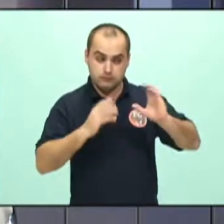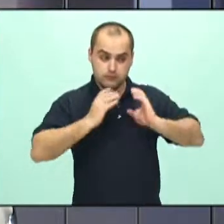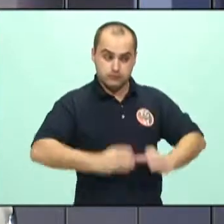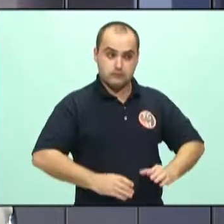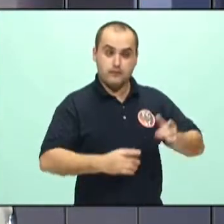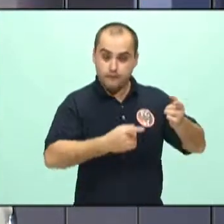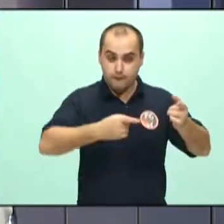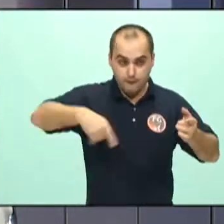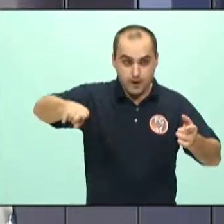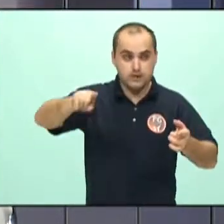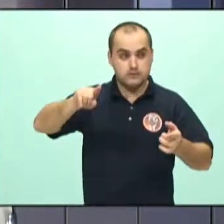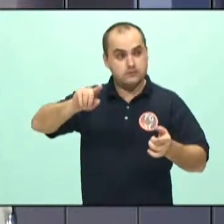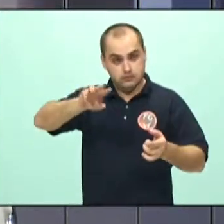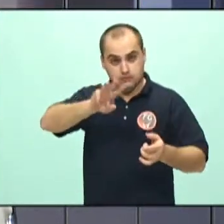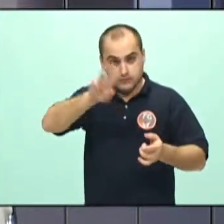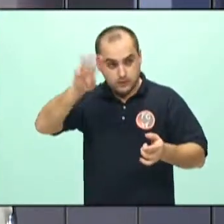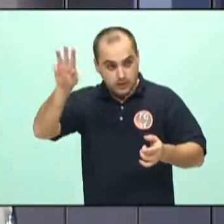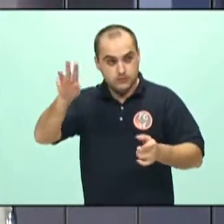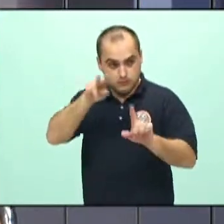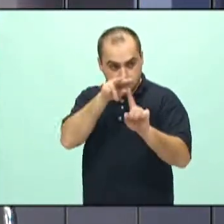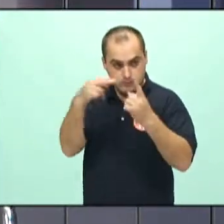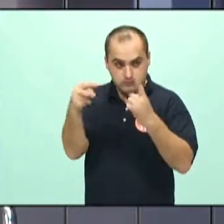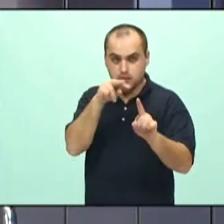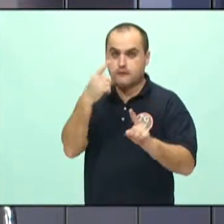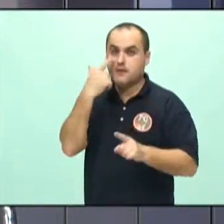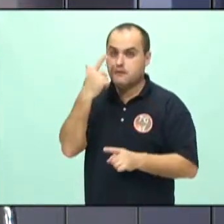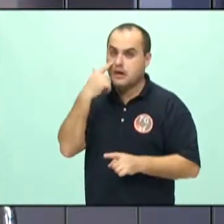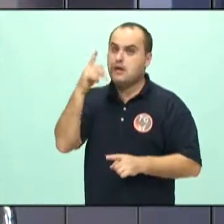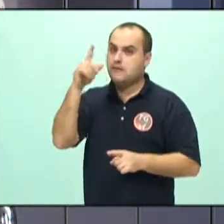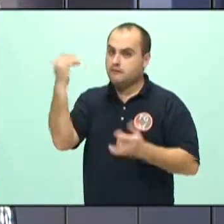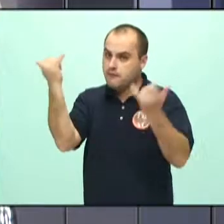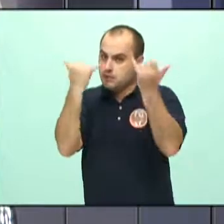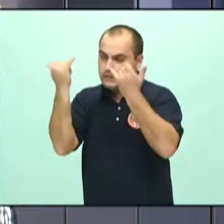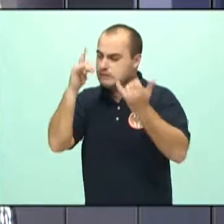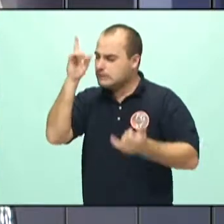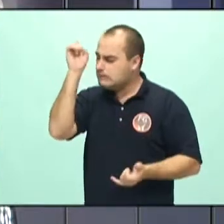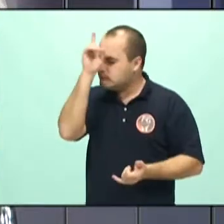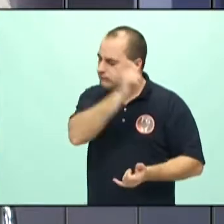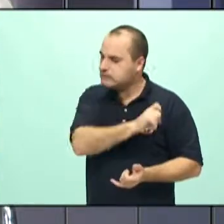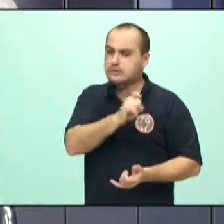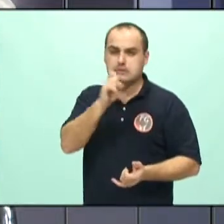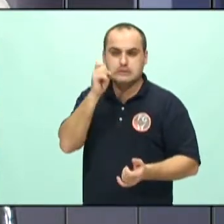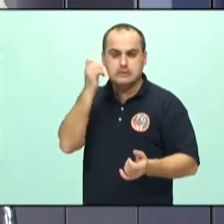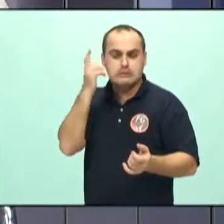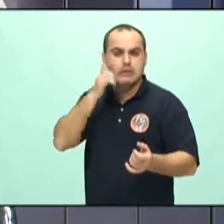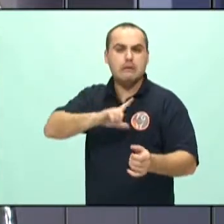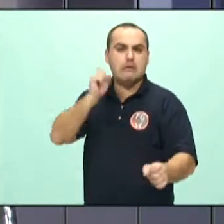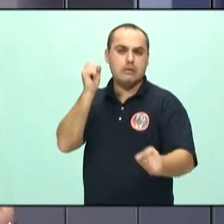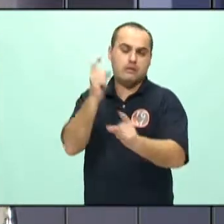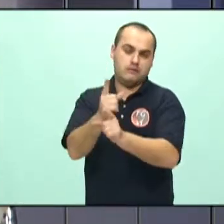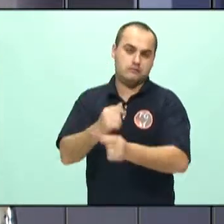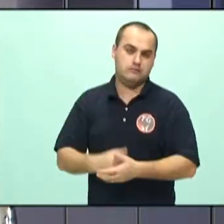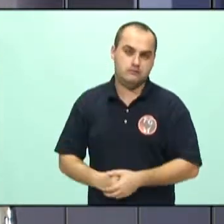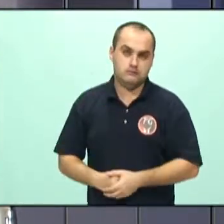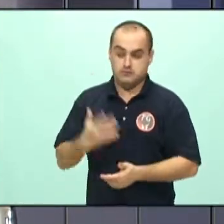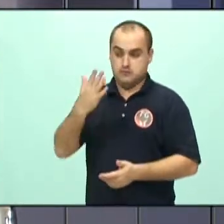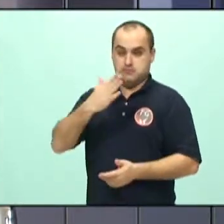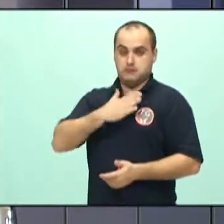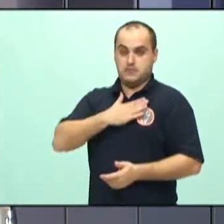da transparência. Você vai ter uma dificuldade muito grande, porque as informações são muito difíceis. E o nosso objetivo aqui, através dos projetos, é facilitar o acesso do